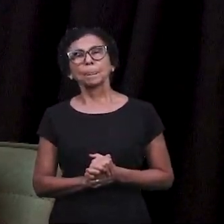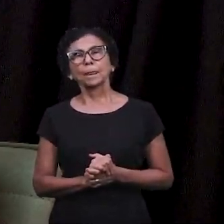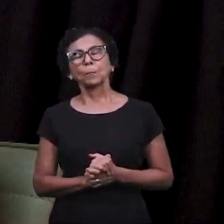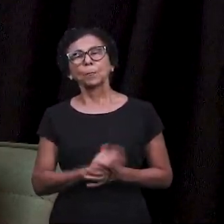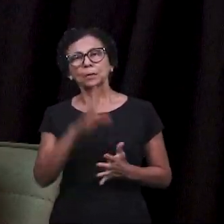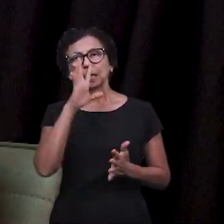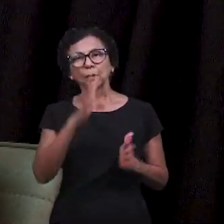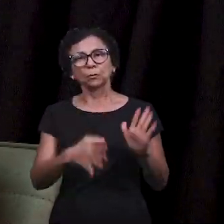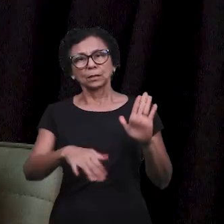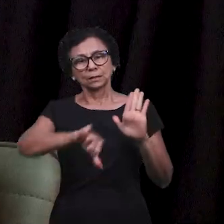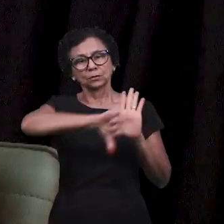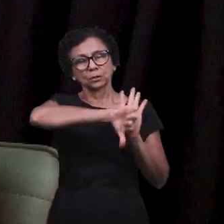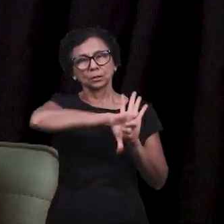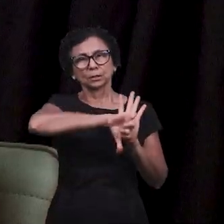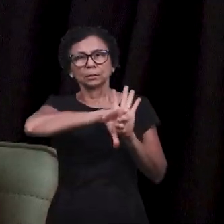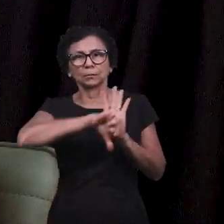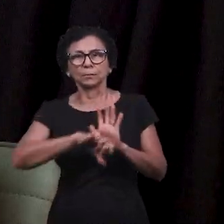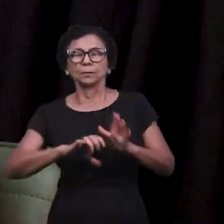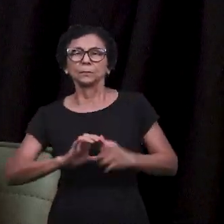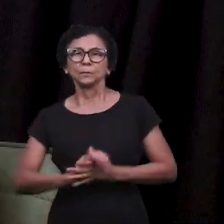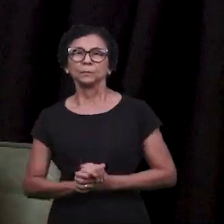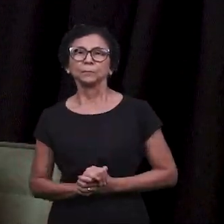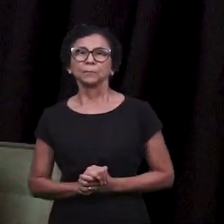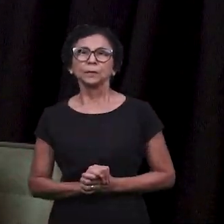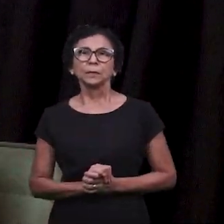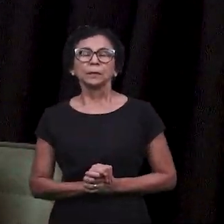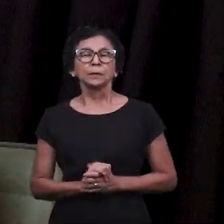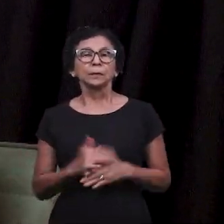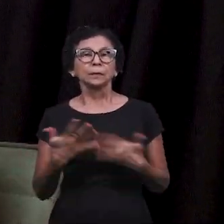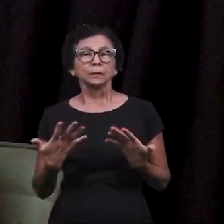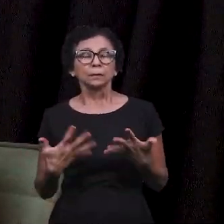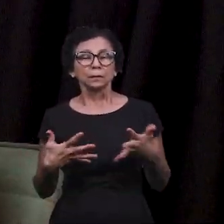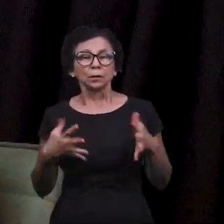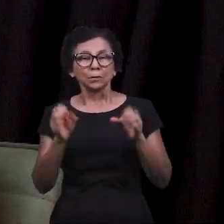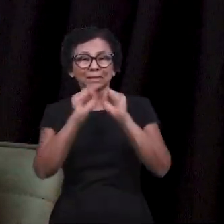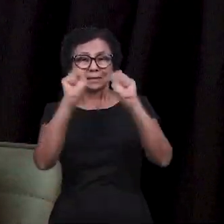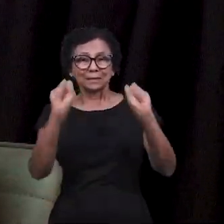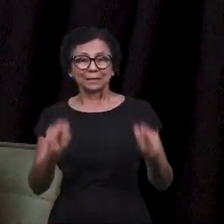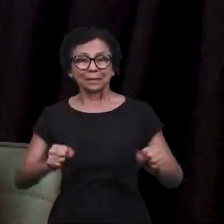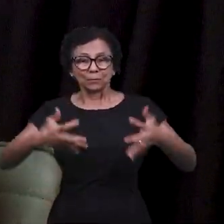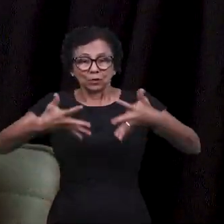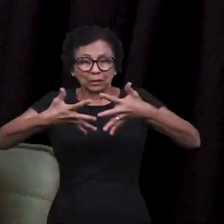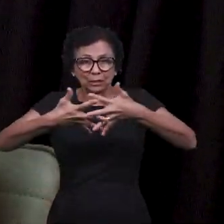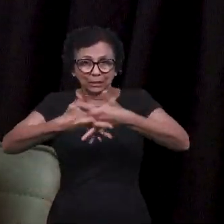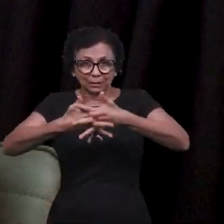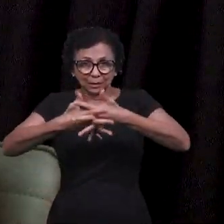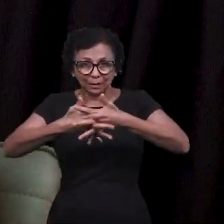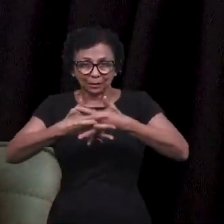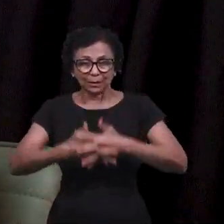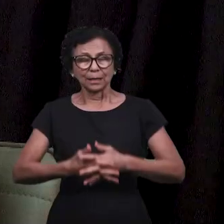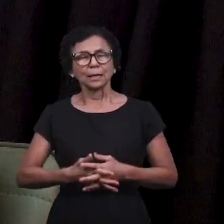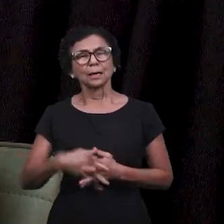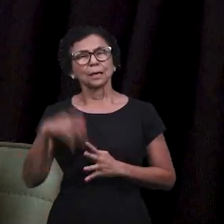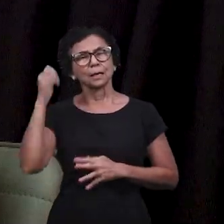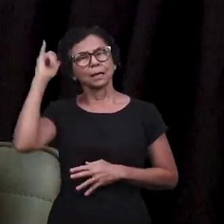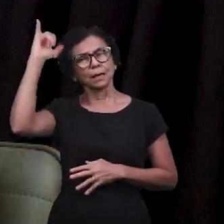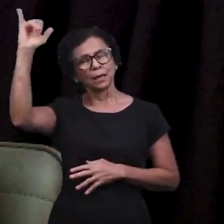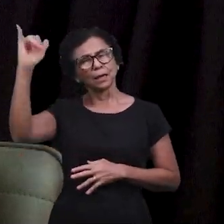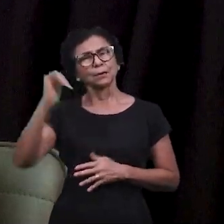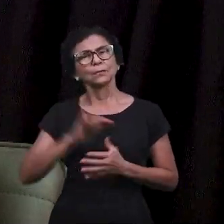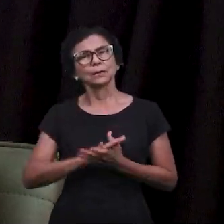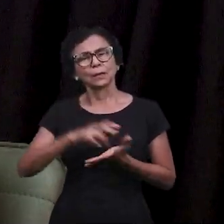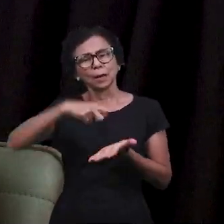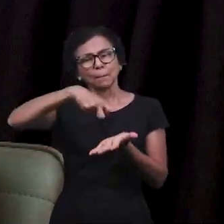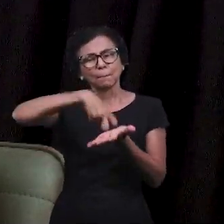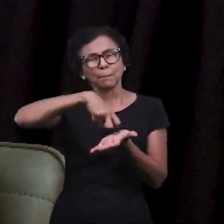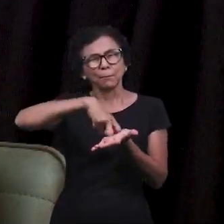criminal, como a gente chama, ou criminal compliance, é prevenir a prática de ilícitos penais e, uma vez que eles eventualmente ocorram,